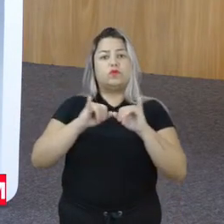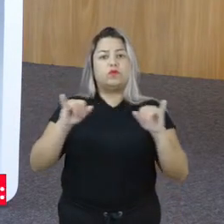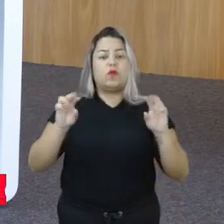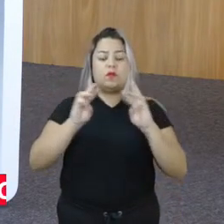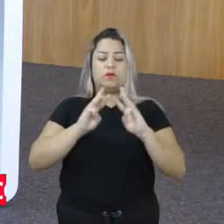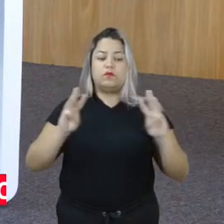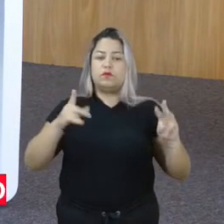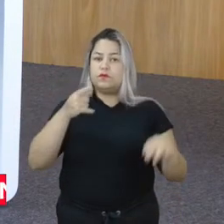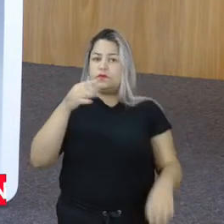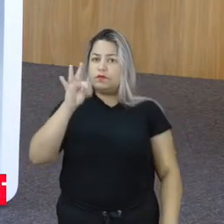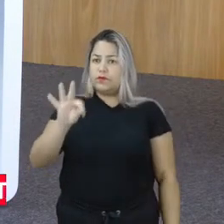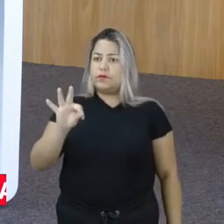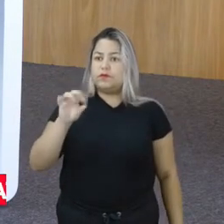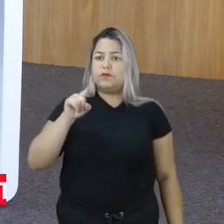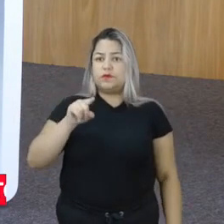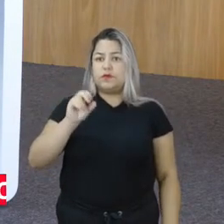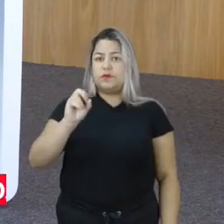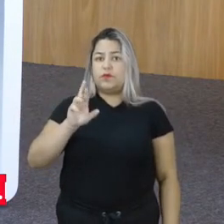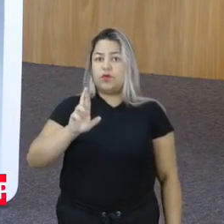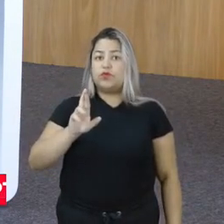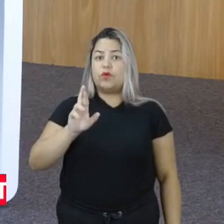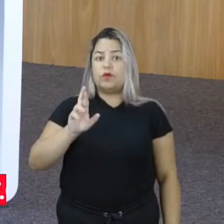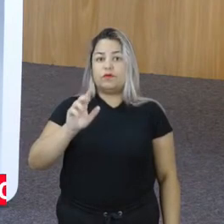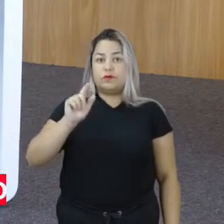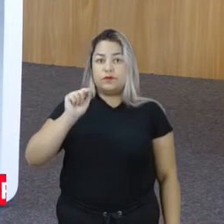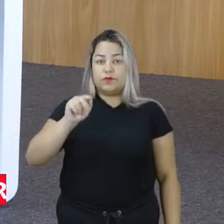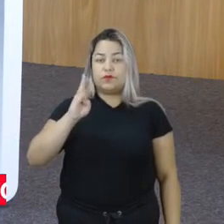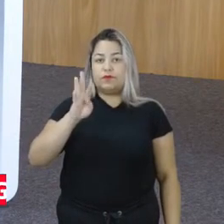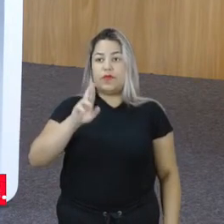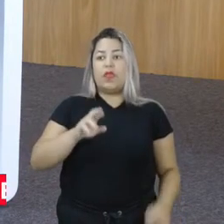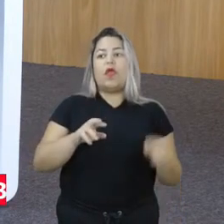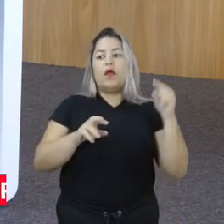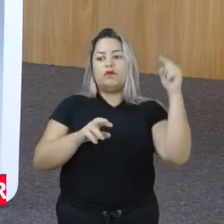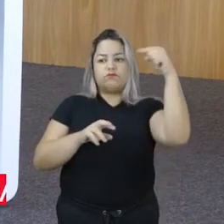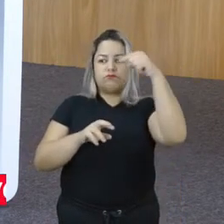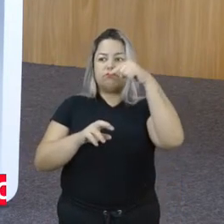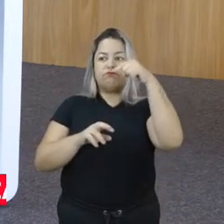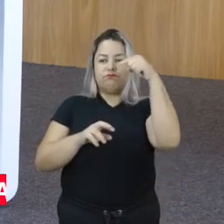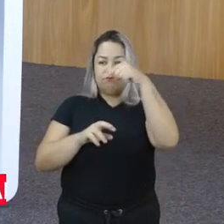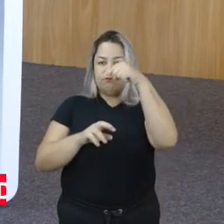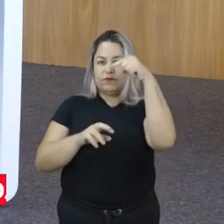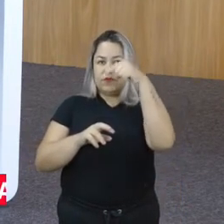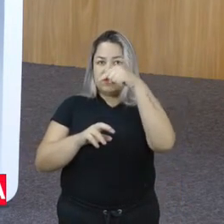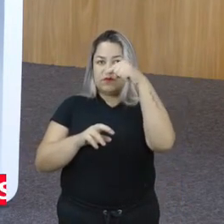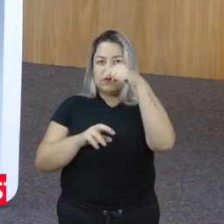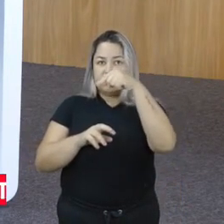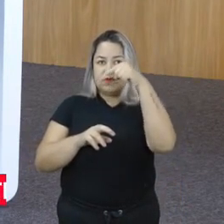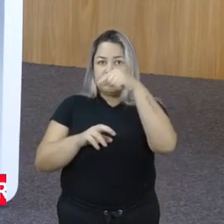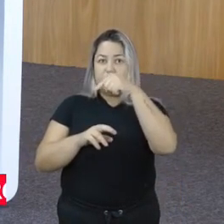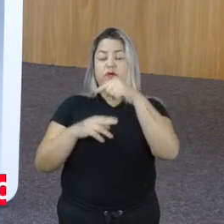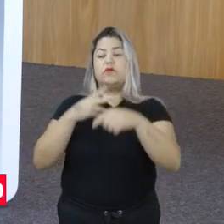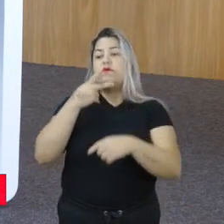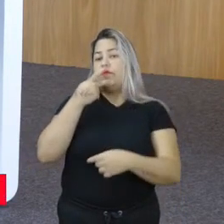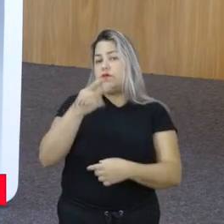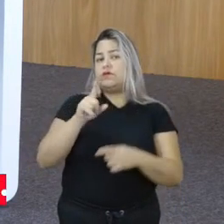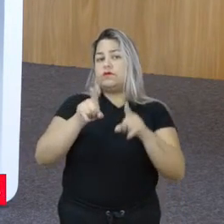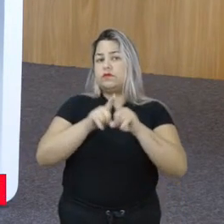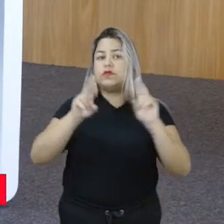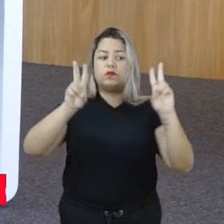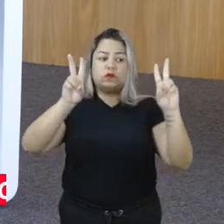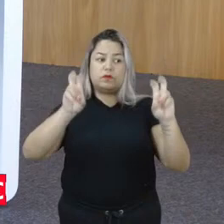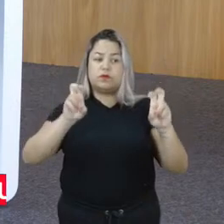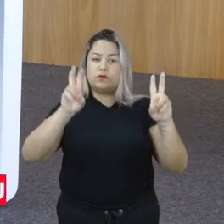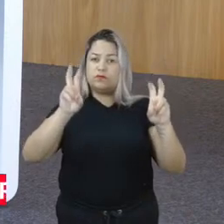acompanha em pt.org.br. Está aparecendo aqui na tela essa outra matéria que o Fernando acabou de comentar sobre a